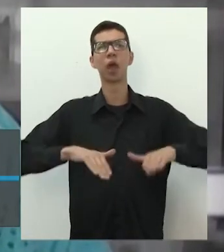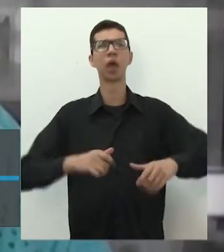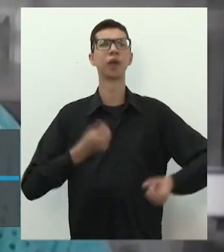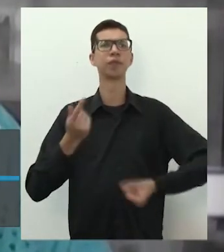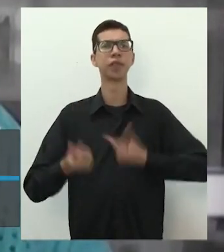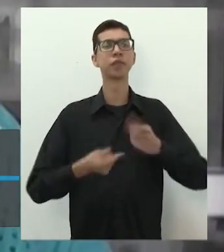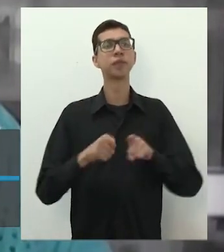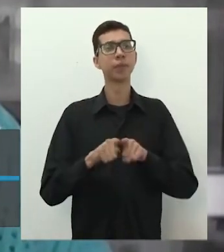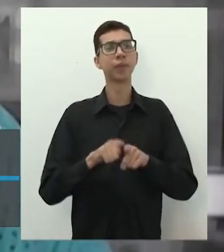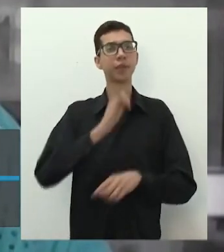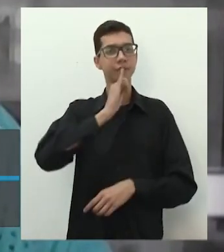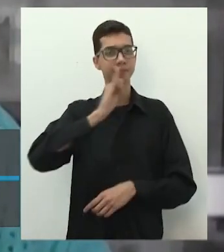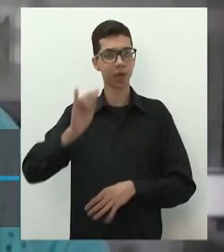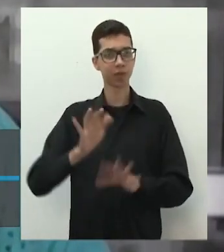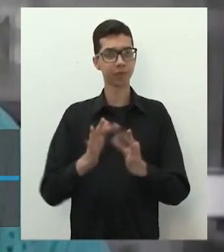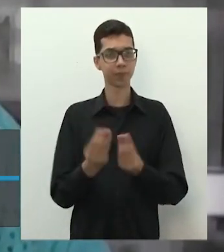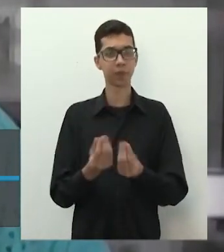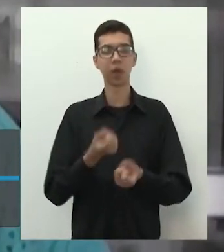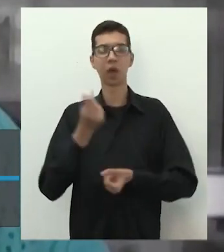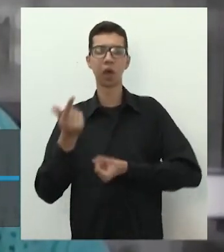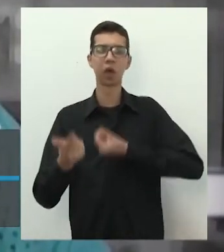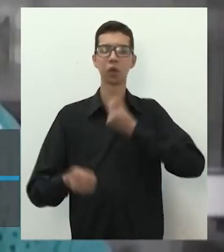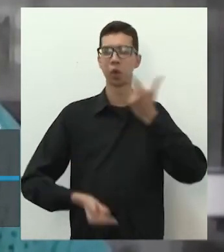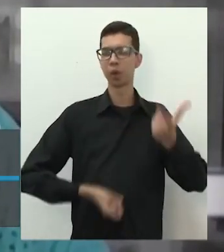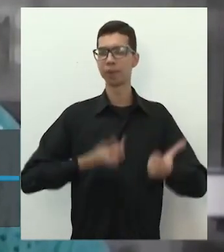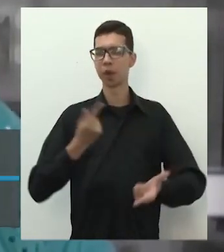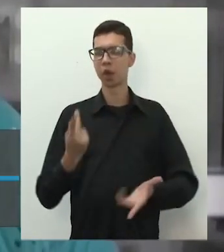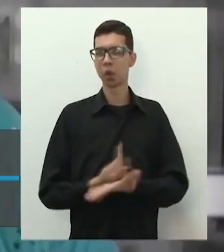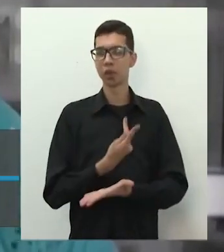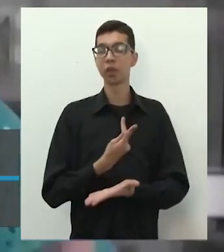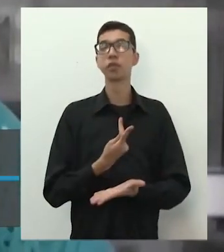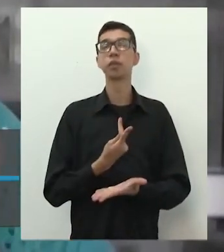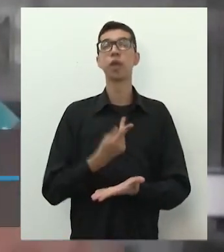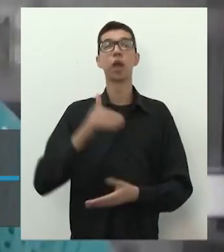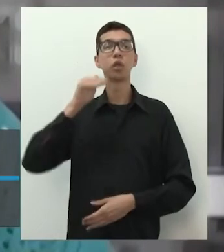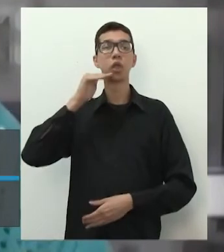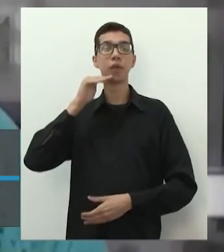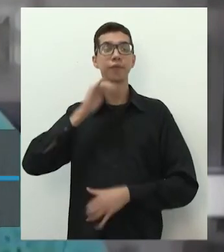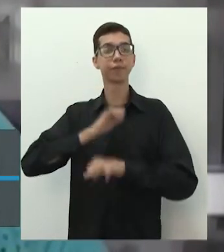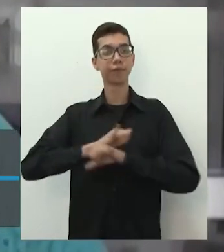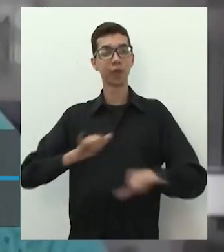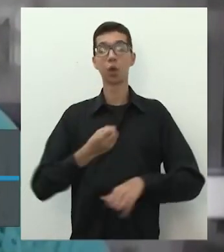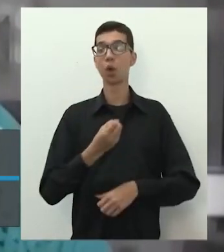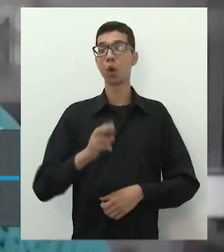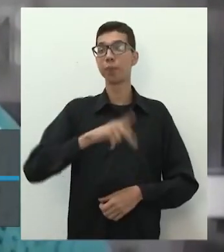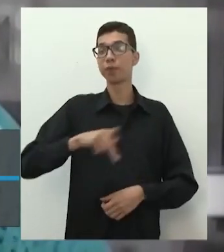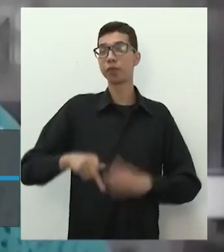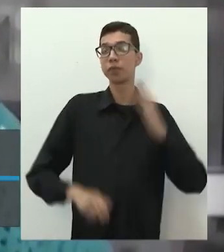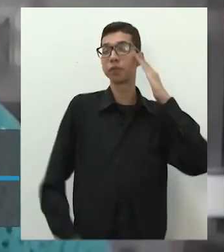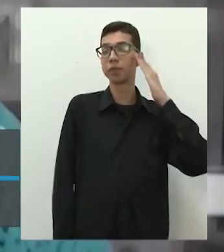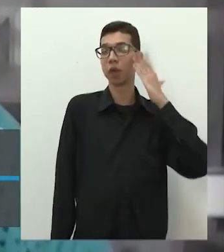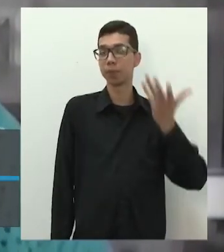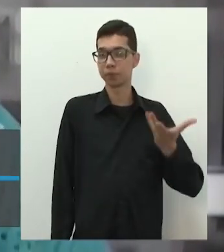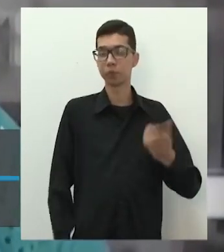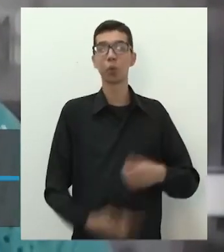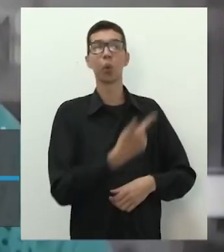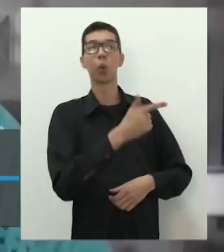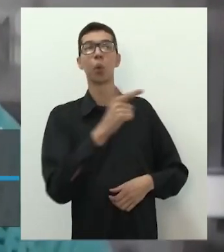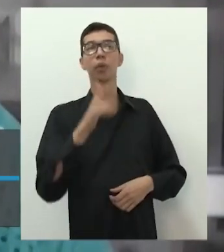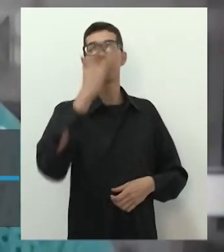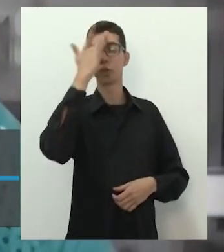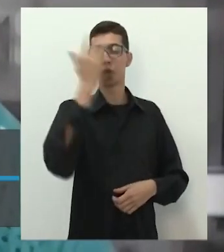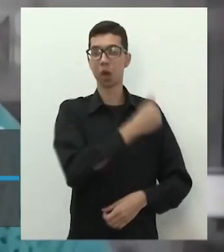Vamos lá, Tânia. Olha, a gente está em cima da hora, mas tem uma pergunta aqui que apareceu várias vezes. Os professores,